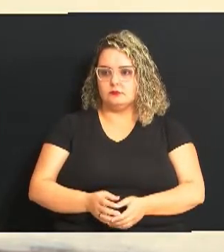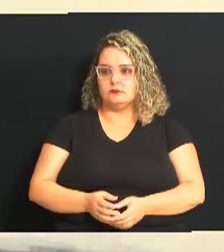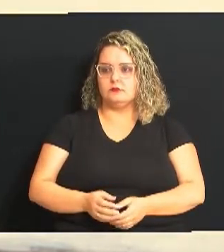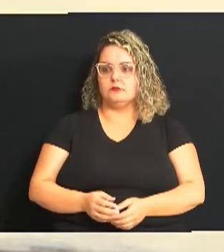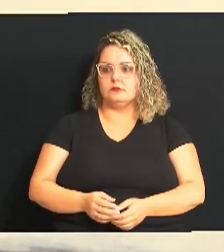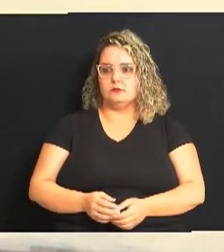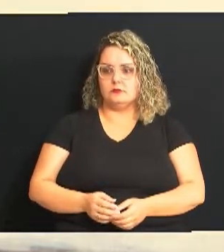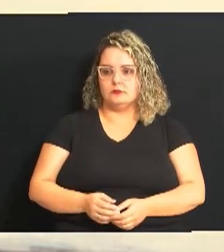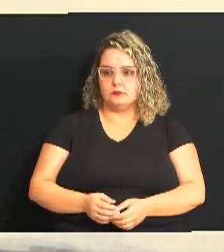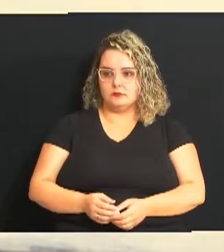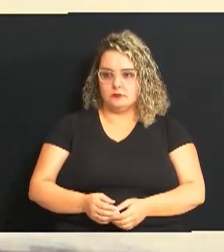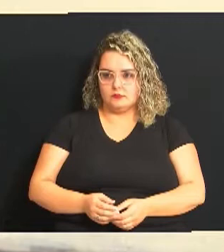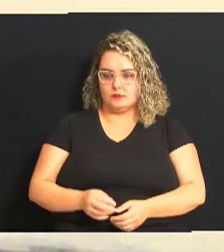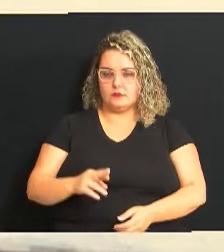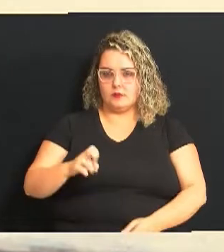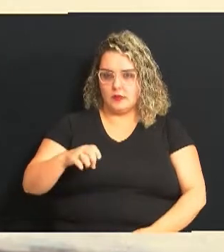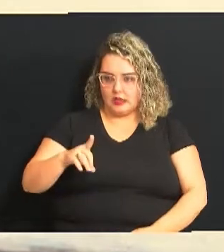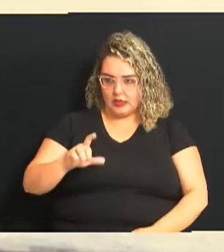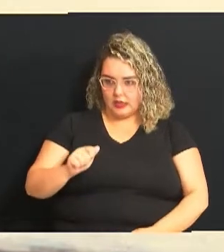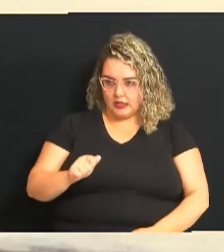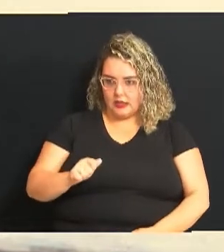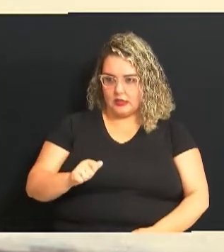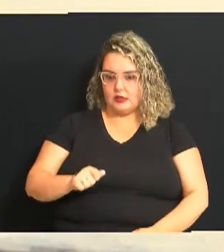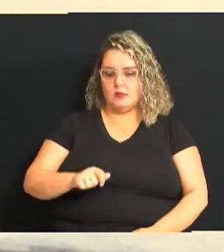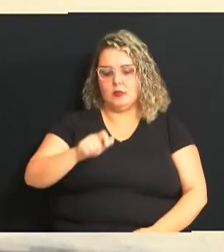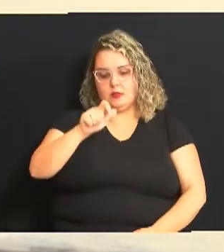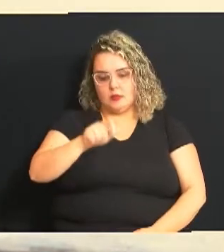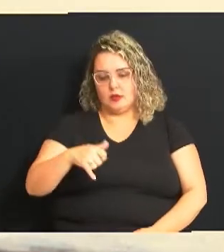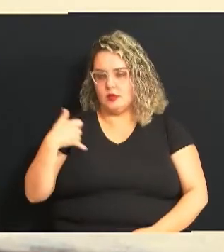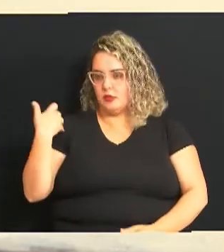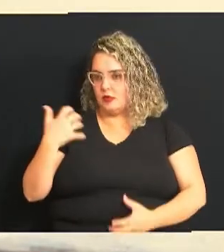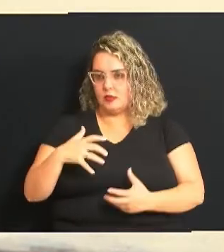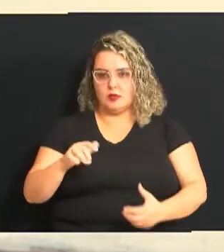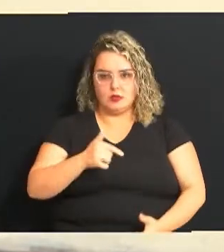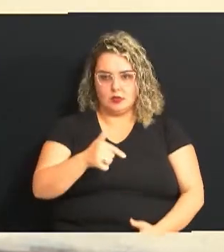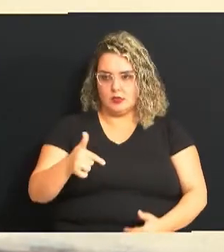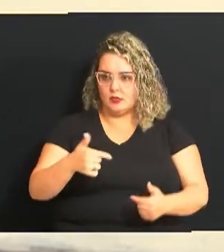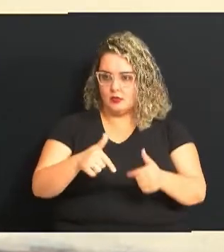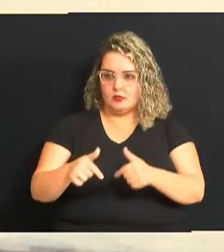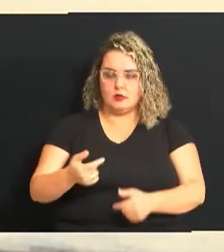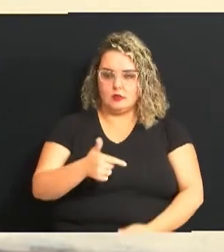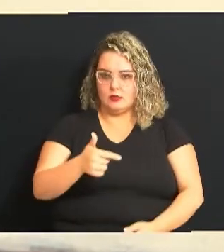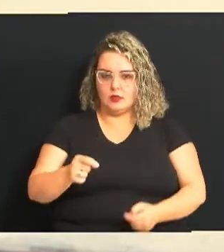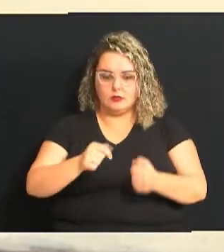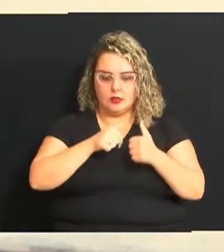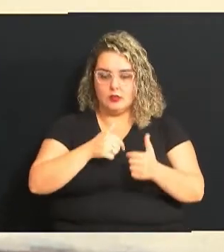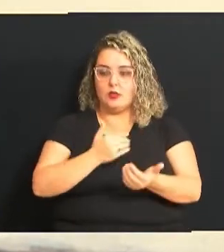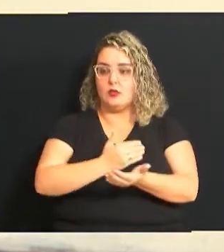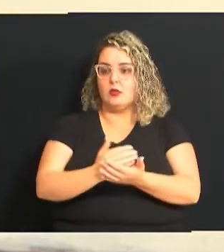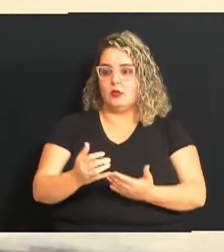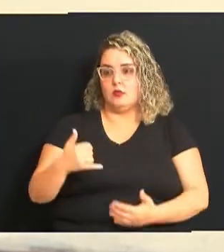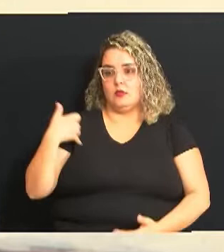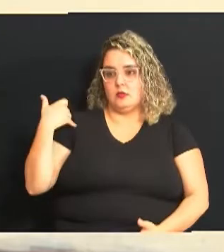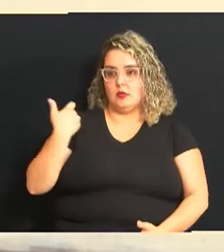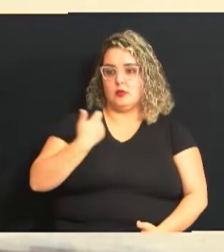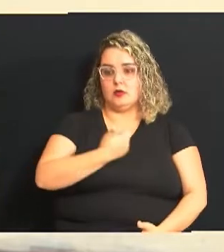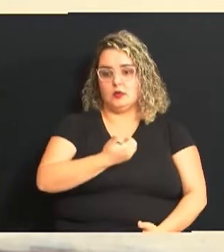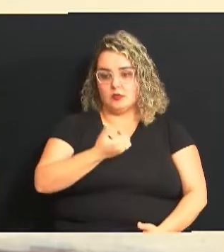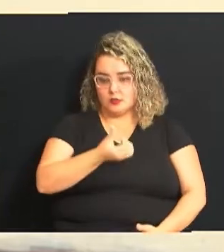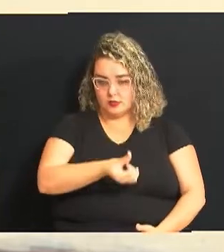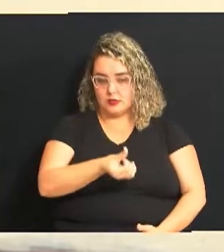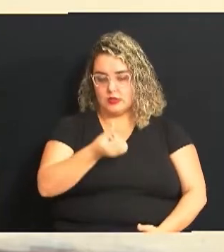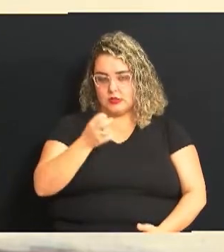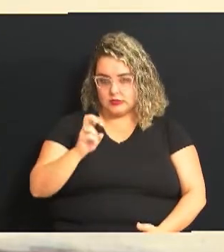transferência de renda para a pessoa idosa que não trabalha, que não tem nenhum benefício, tudo, inicia-se com 65 anos. E